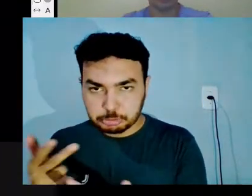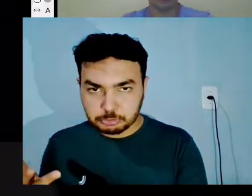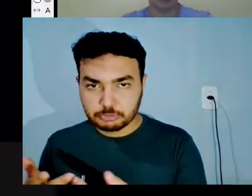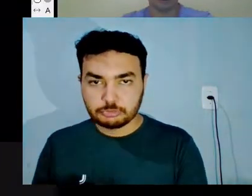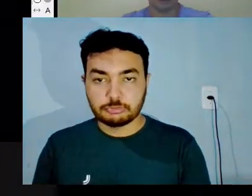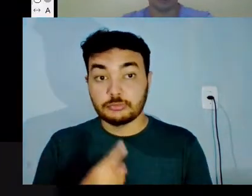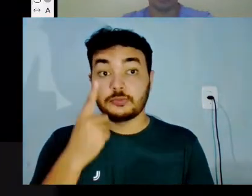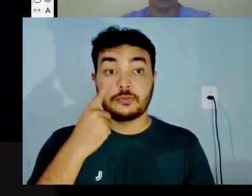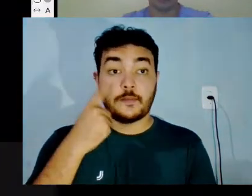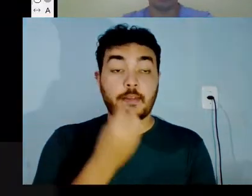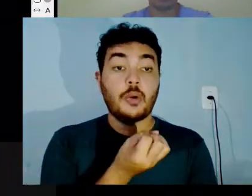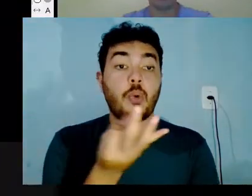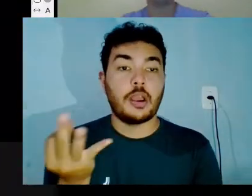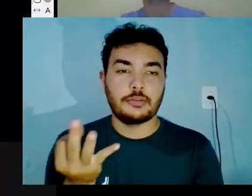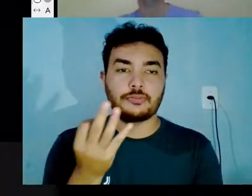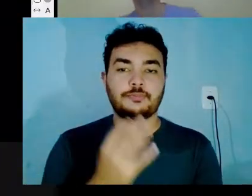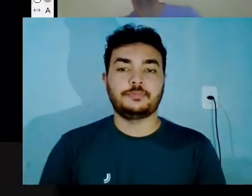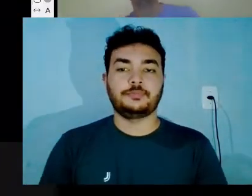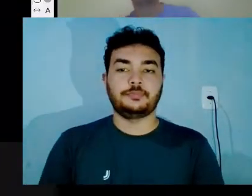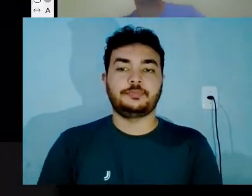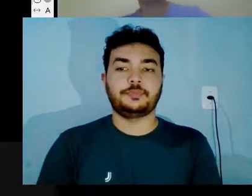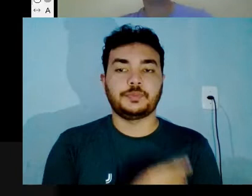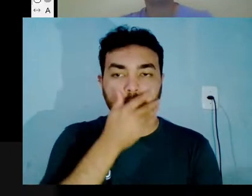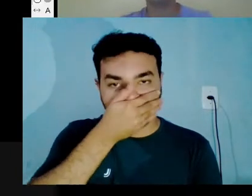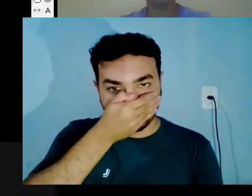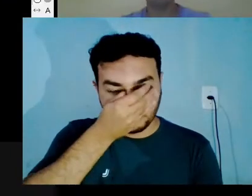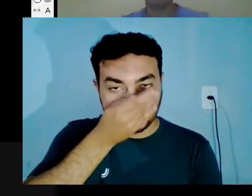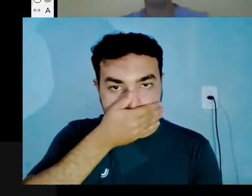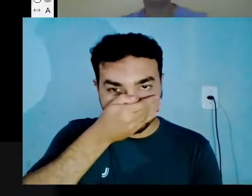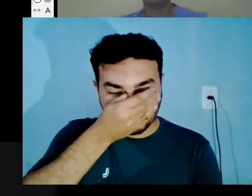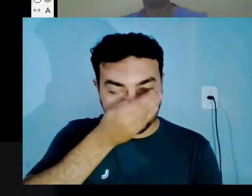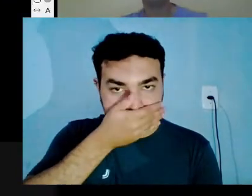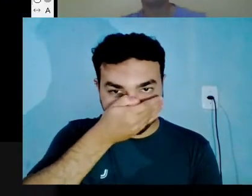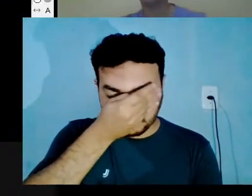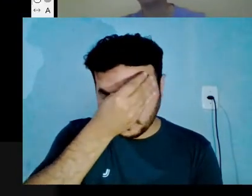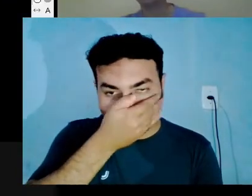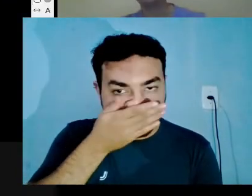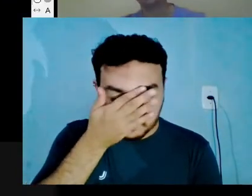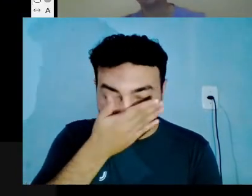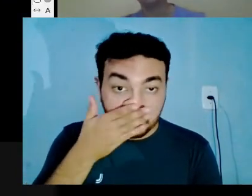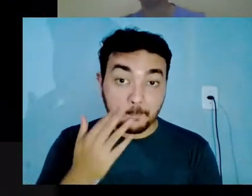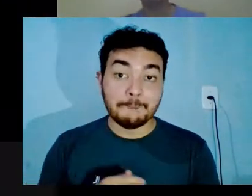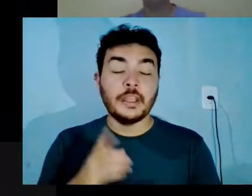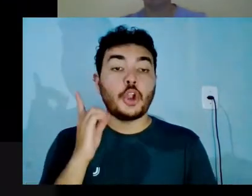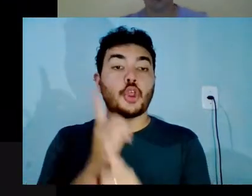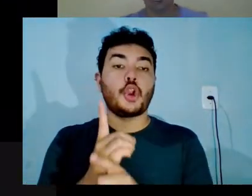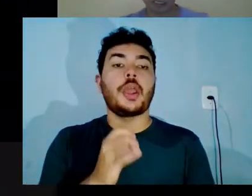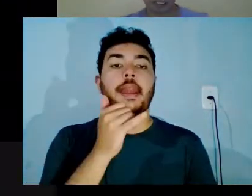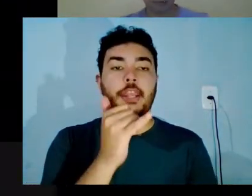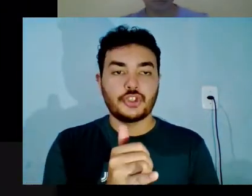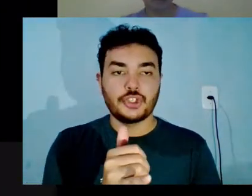então eles resolveram essa função de onda, resolvendo essa função de onda, eles encontraram os parâmetros energia e comprimento